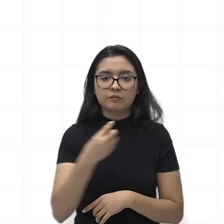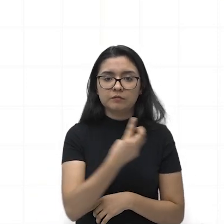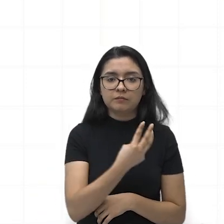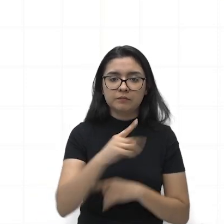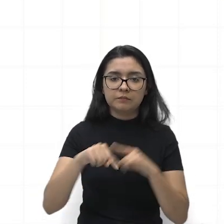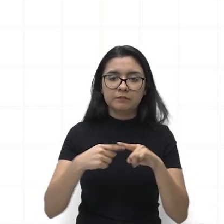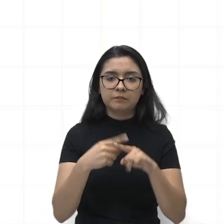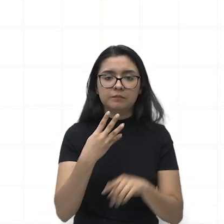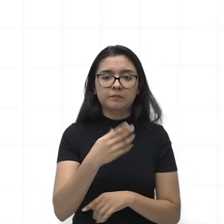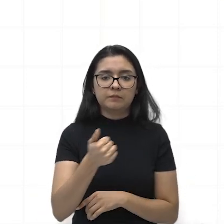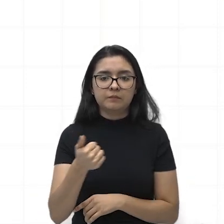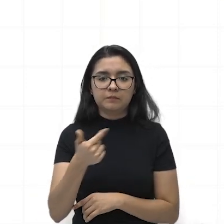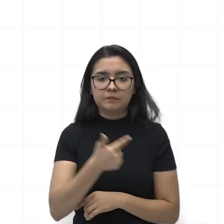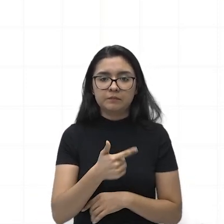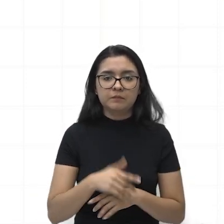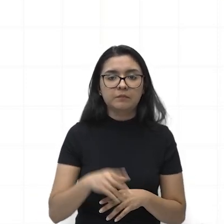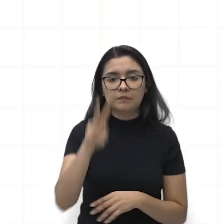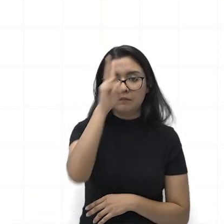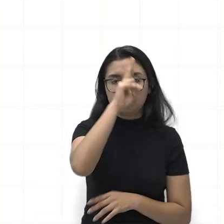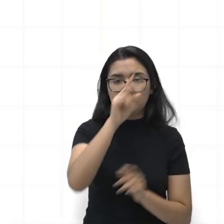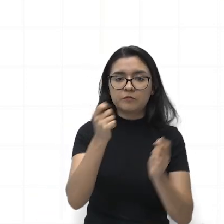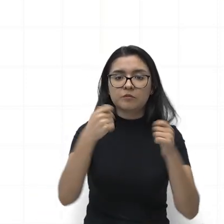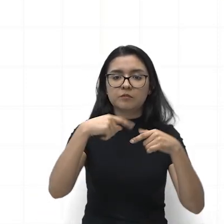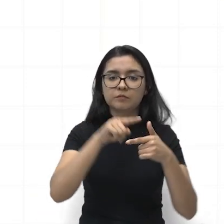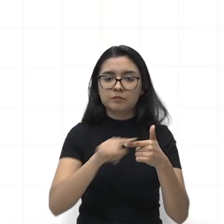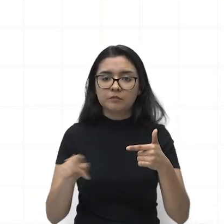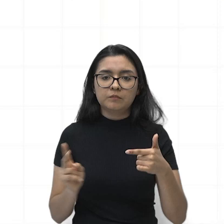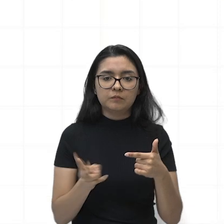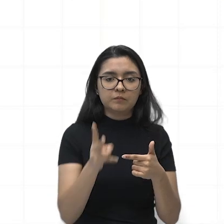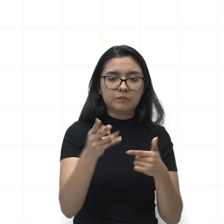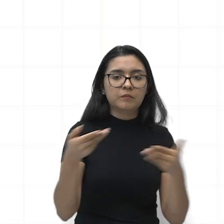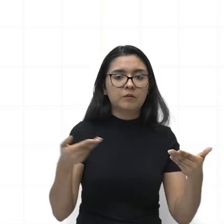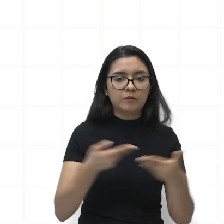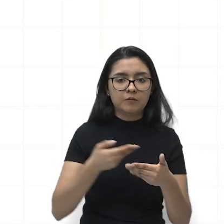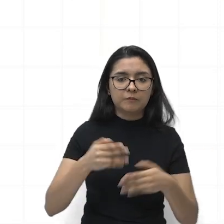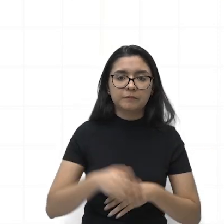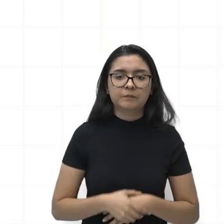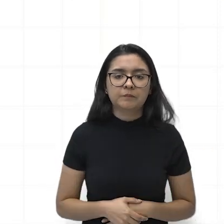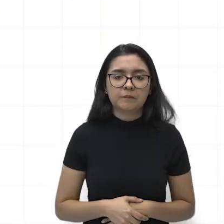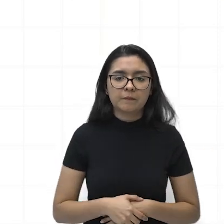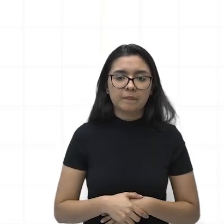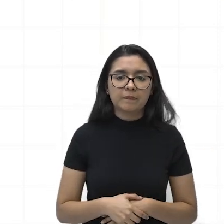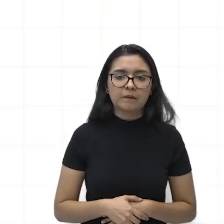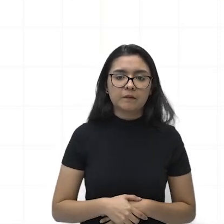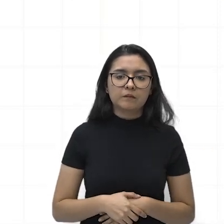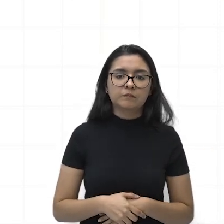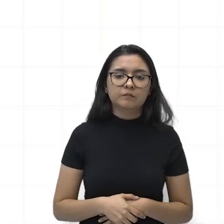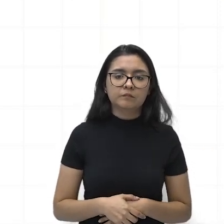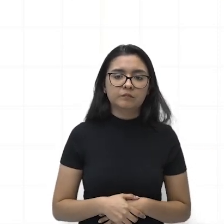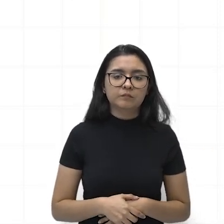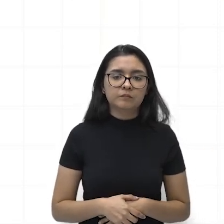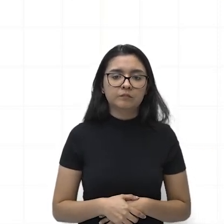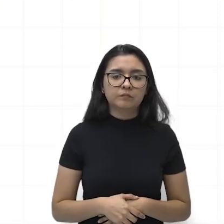vezes 4 é 12. Lembrando que dá para simplificar, bora simplificar aqui, ó, por